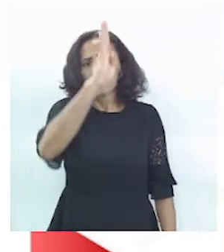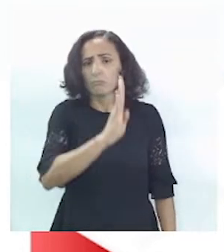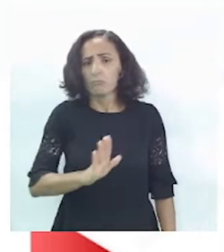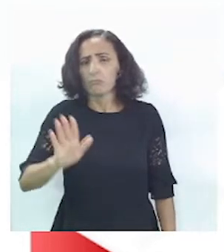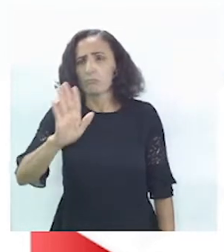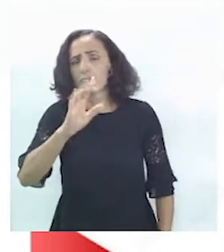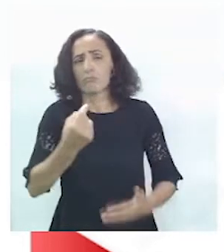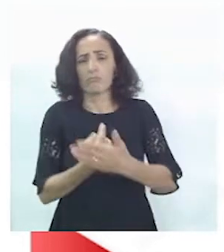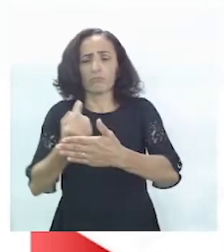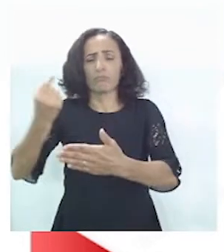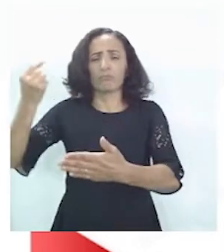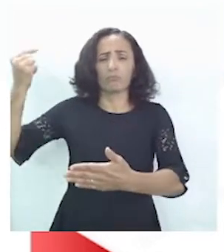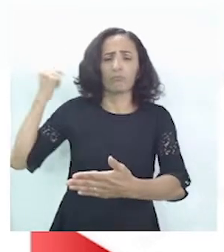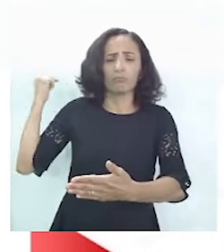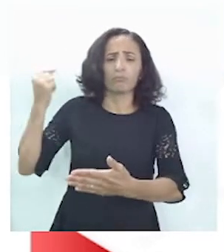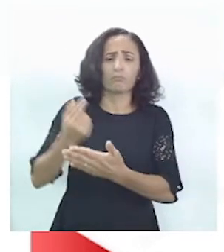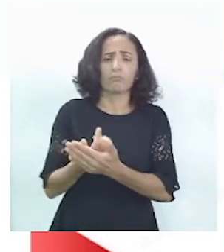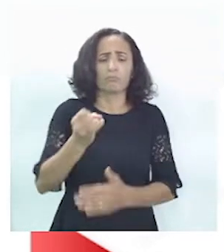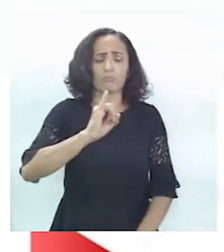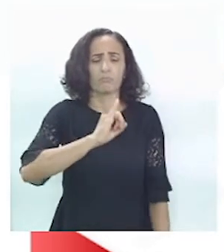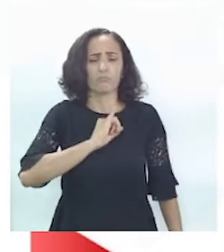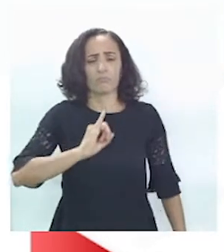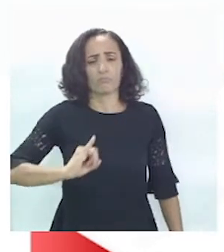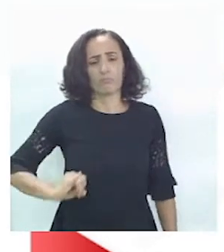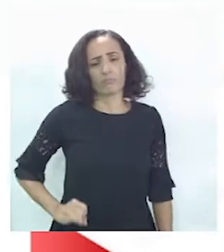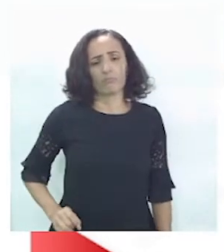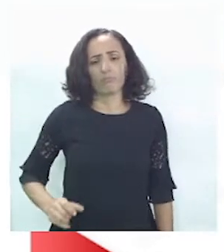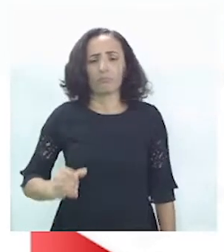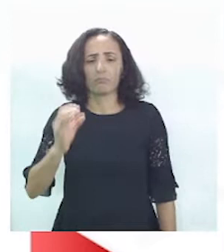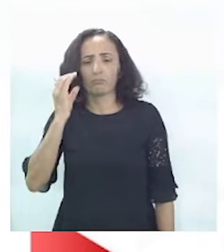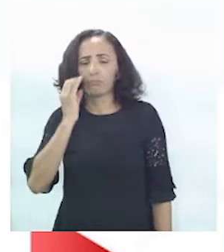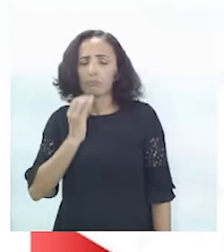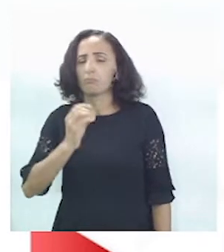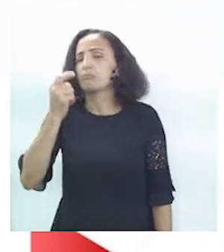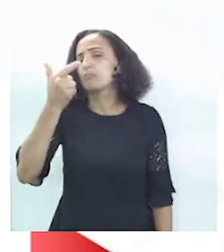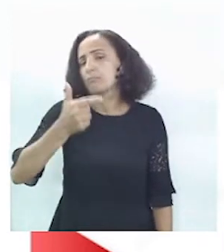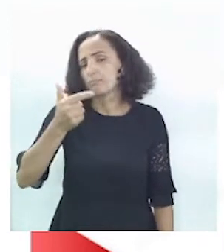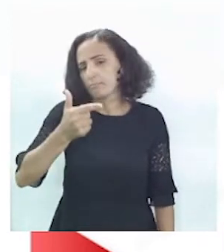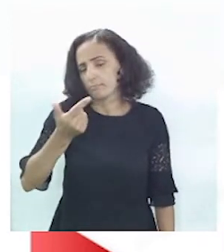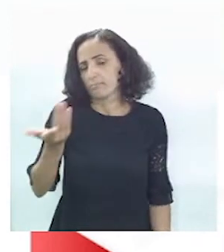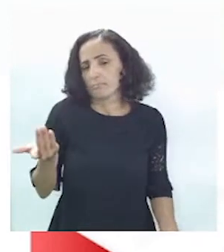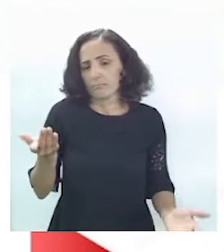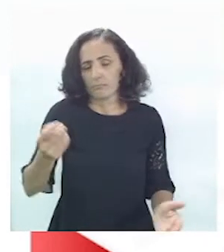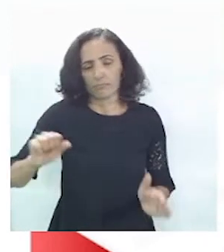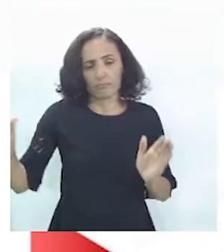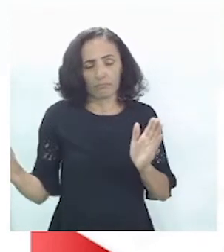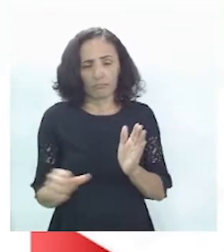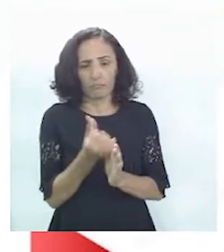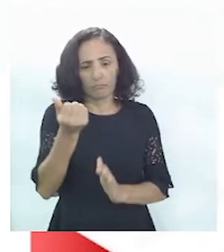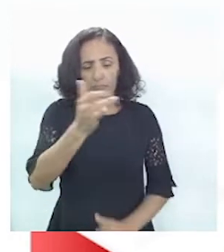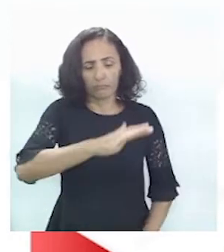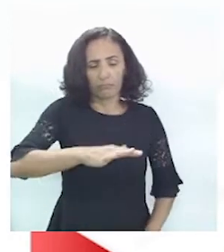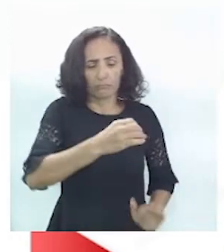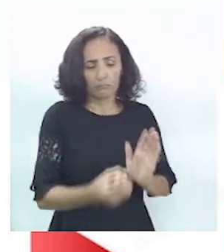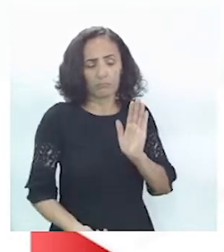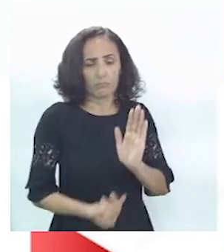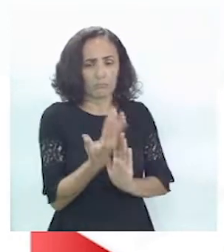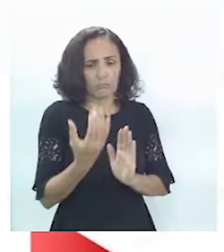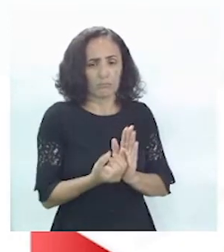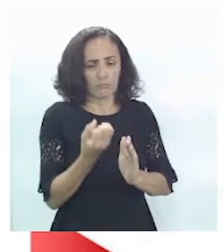estava vivendo sobre o império do governo de Dom Pedro II. A primeira termoelétrica no Brasil ela foi inaugurada